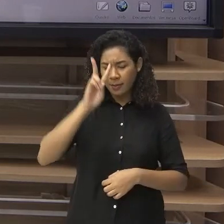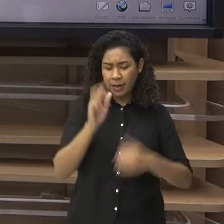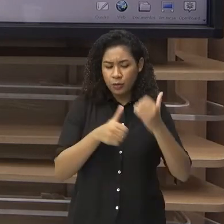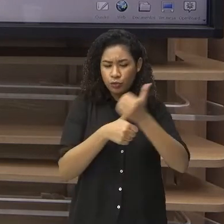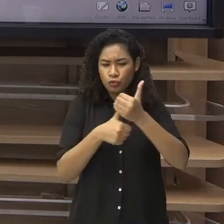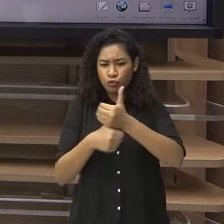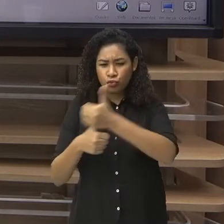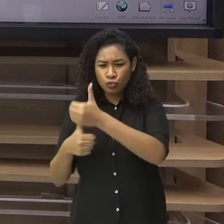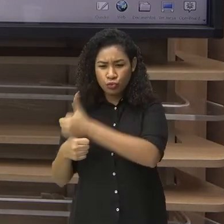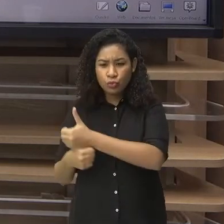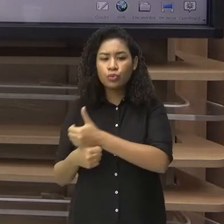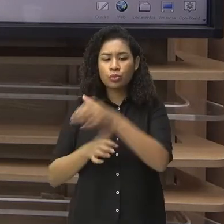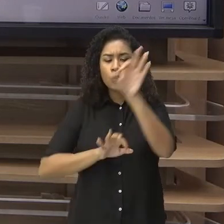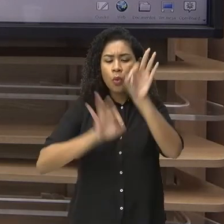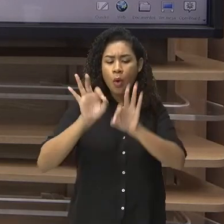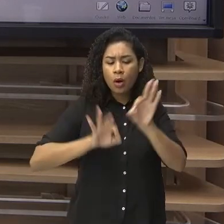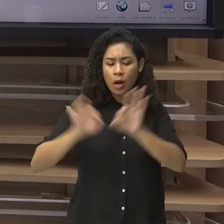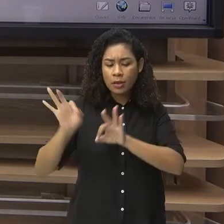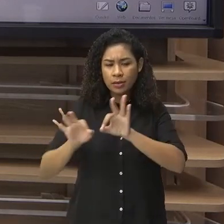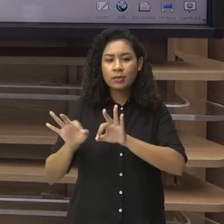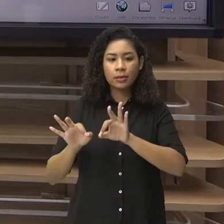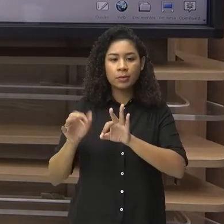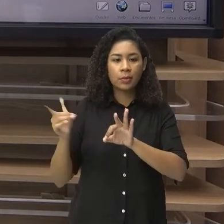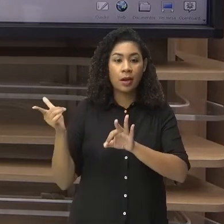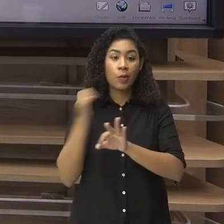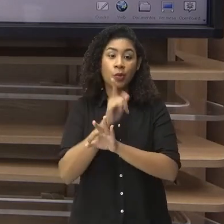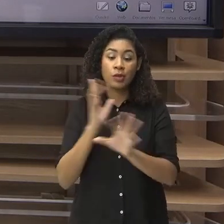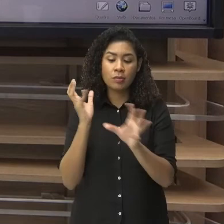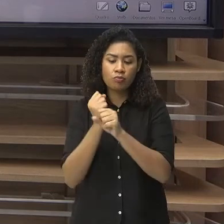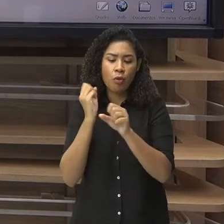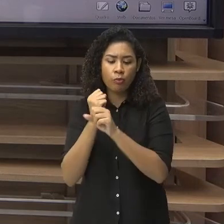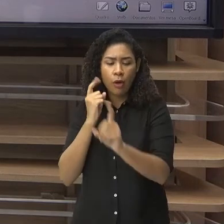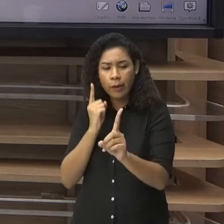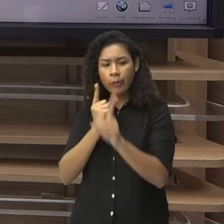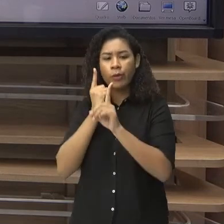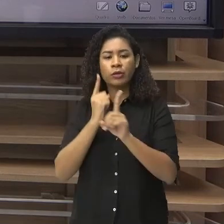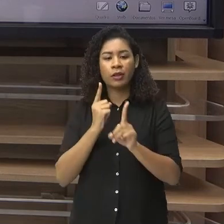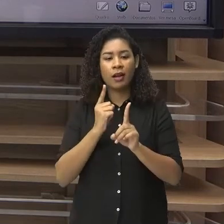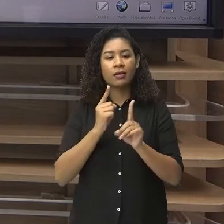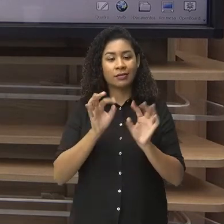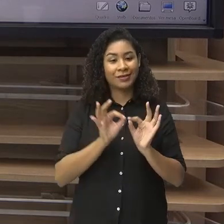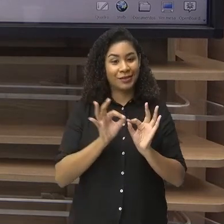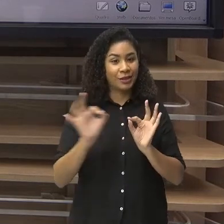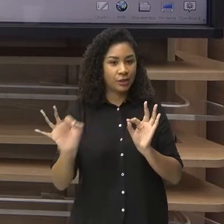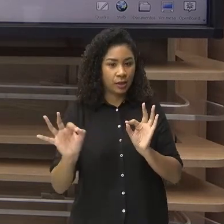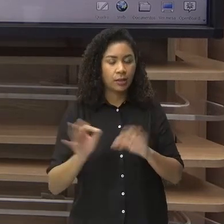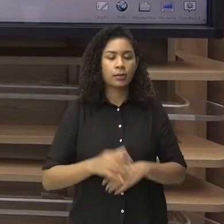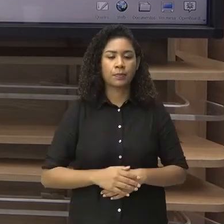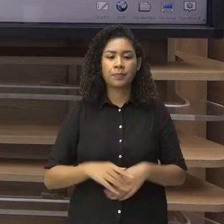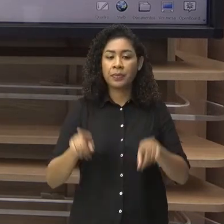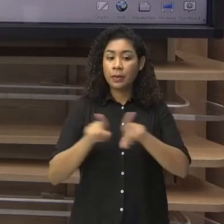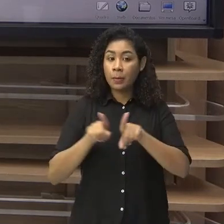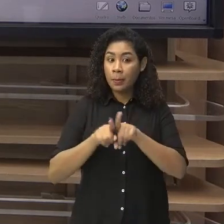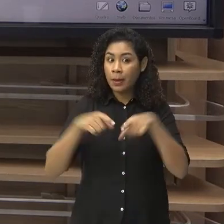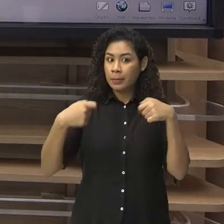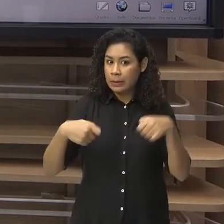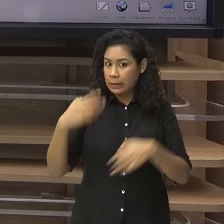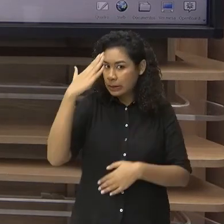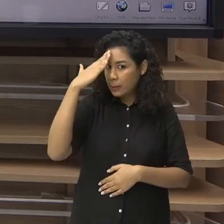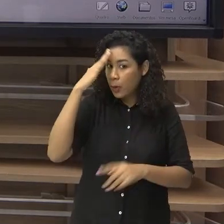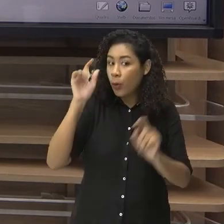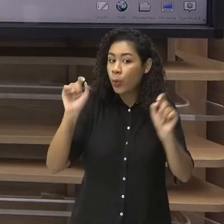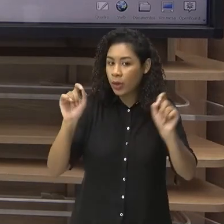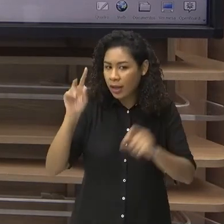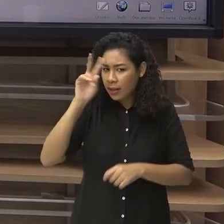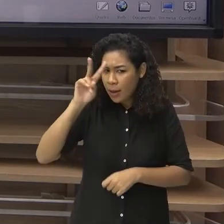para a gente poder determinar essa distância. Sabemos também que essa distância precisa sempre estar em módulo, porque não existe